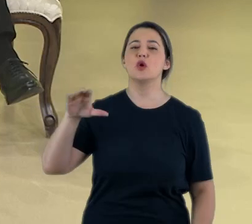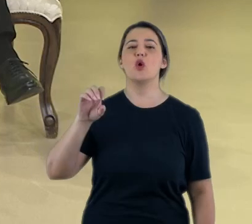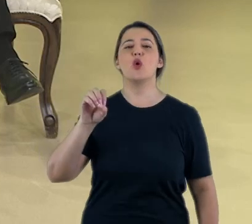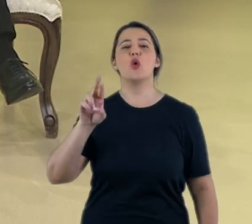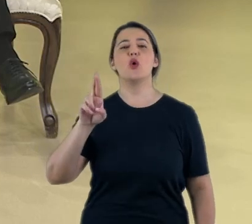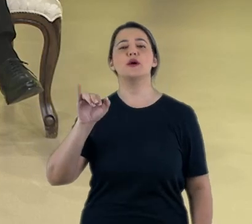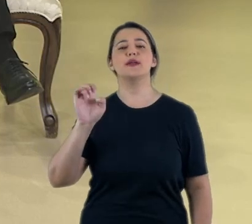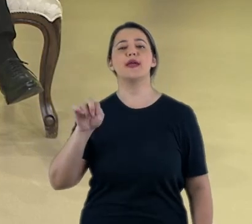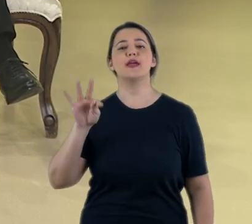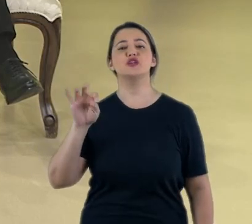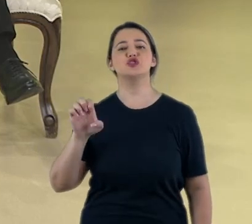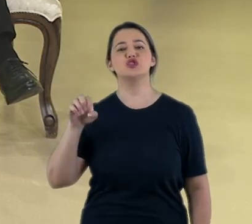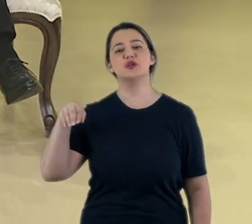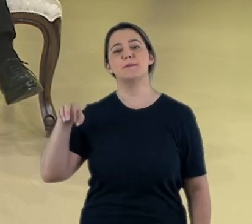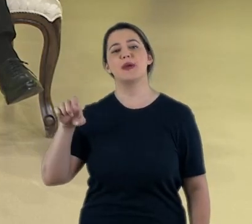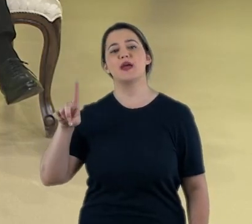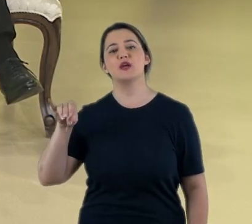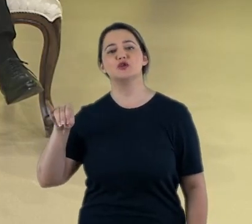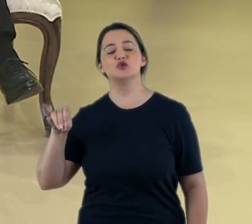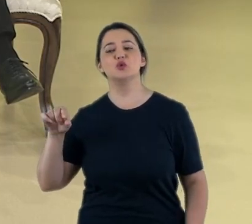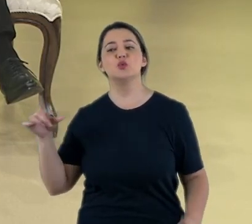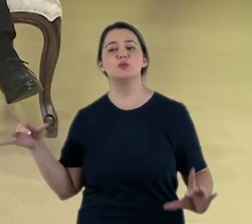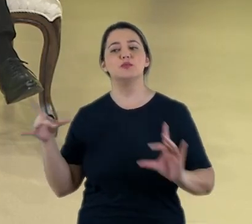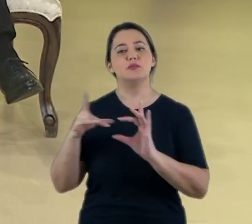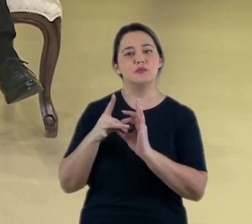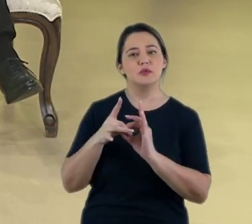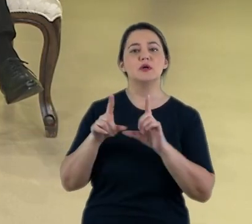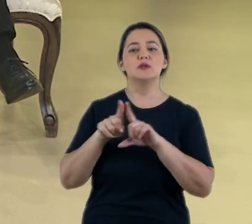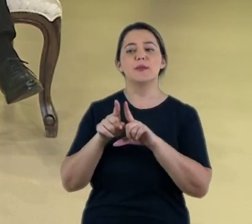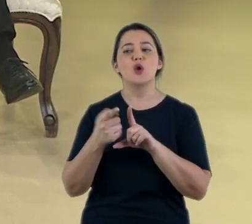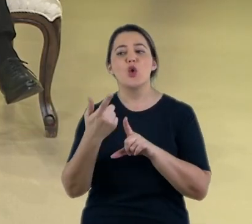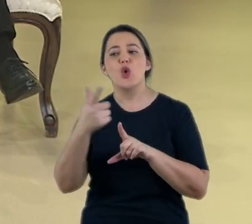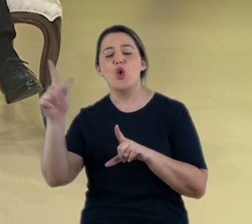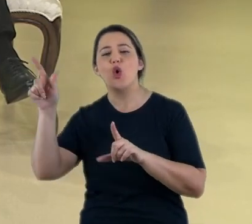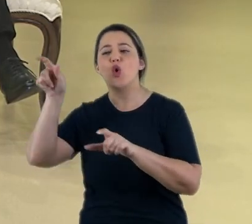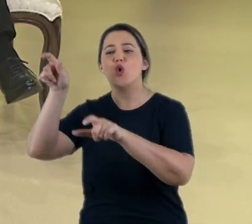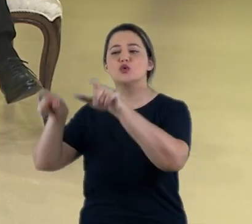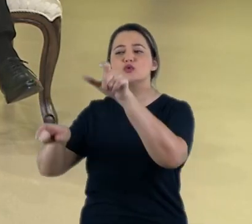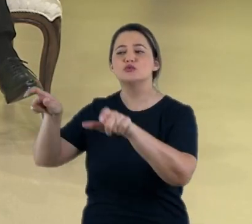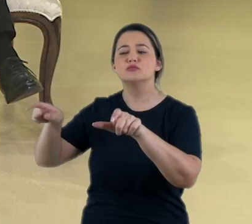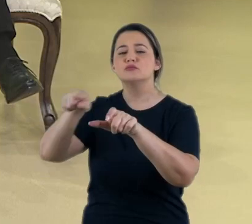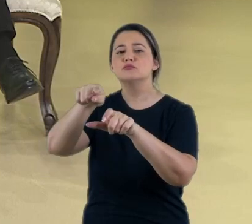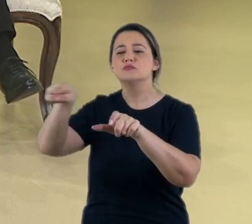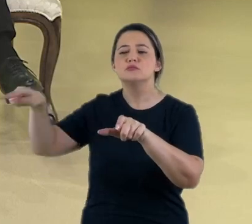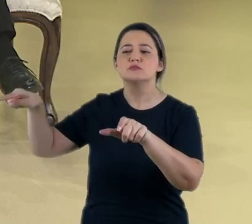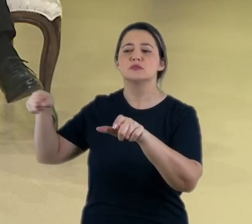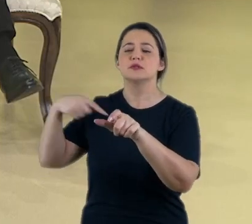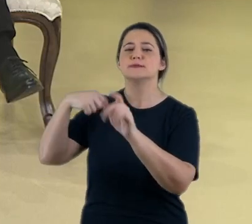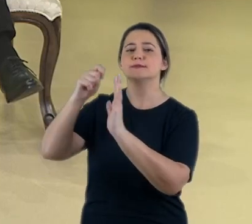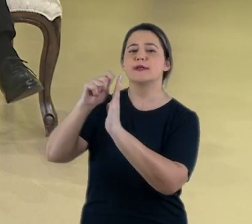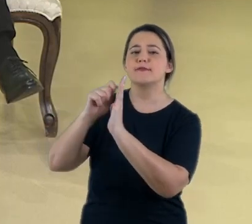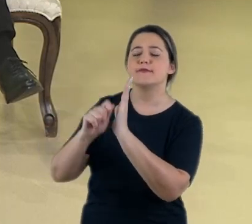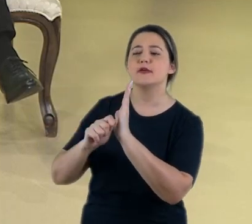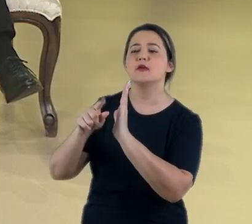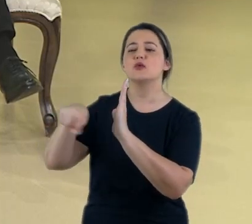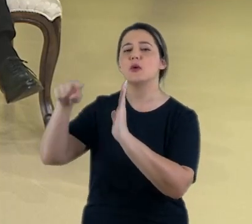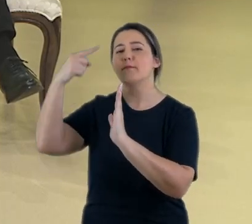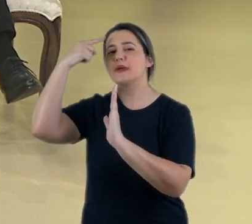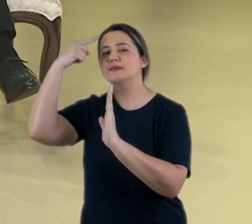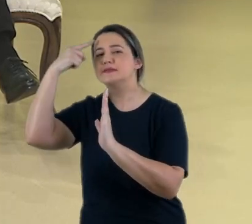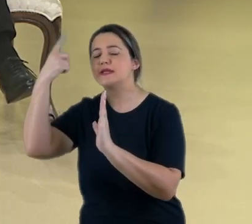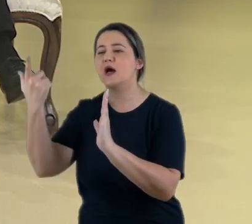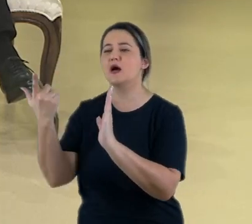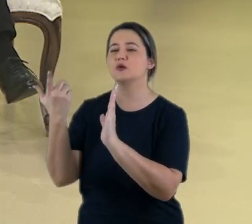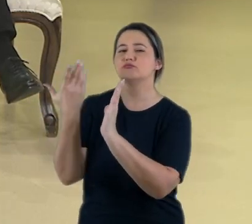que a profecia de Daniel e outros escritores da Bíblia significava para os leitores imediatos do livro, bem